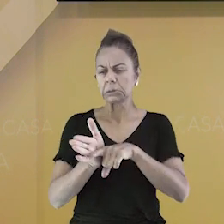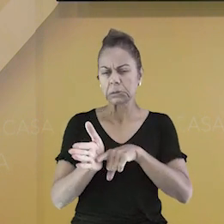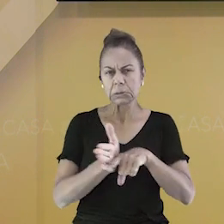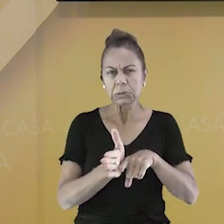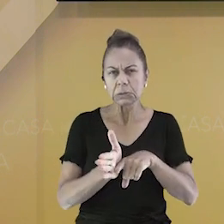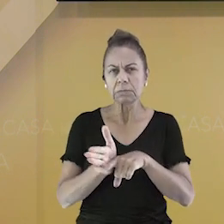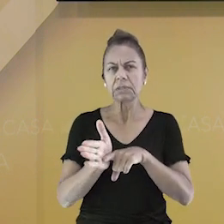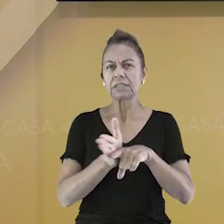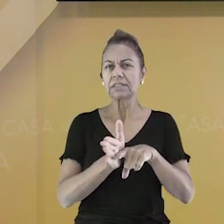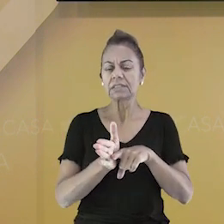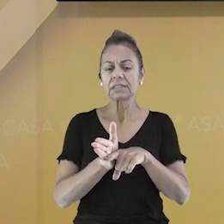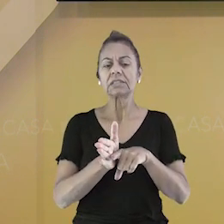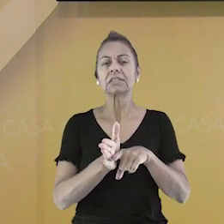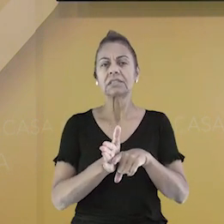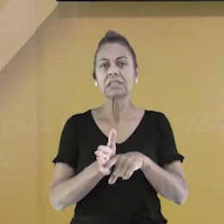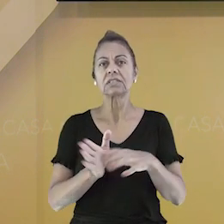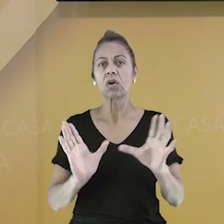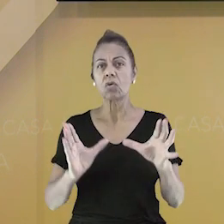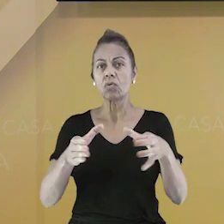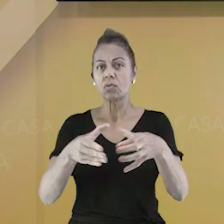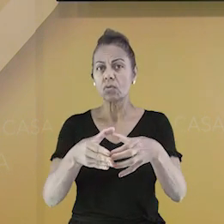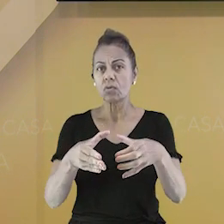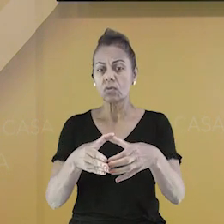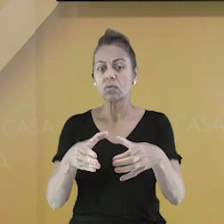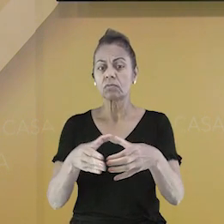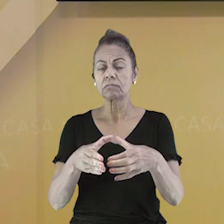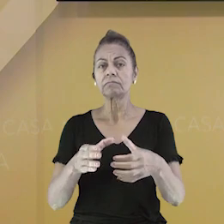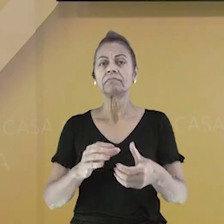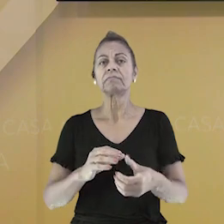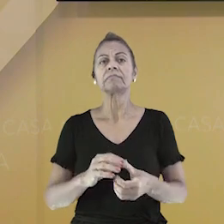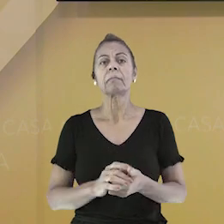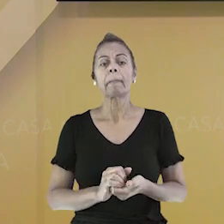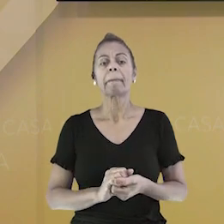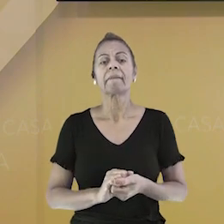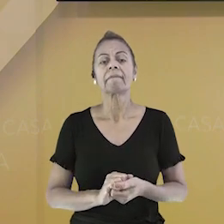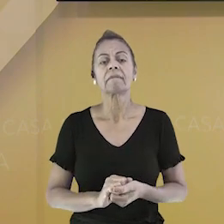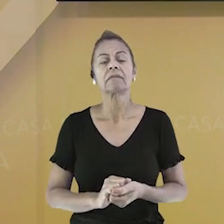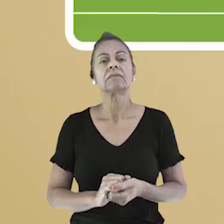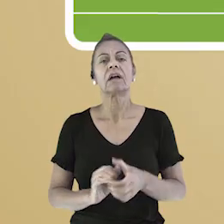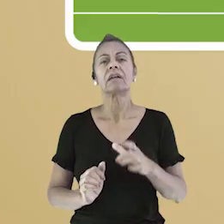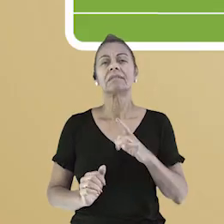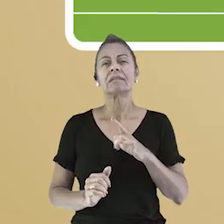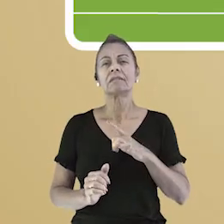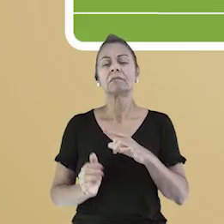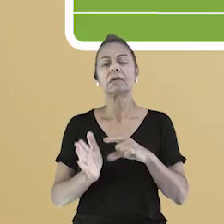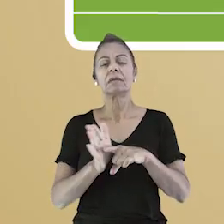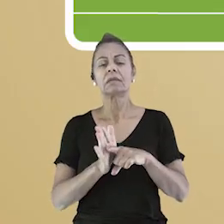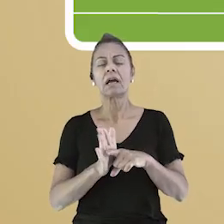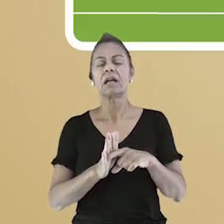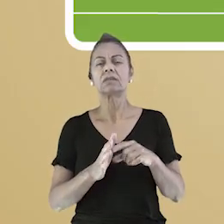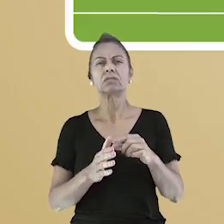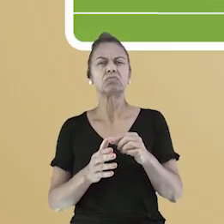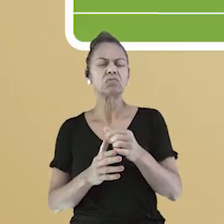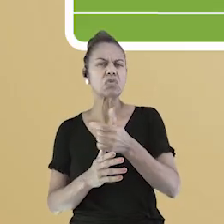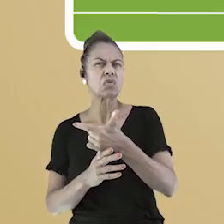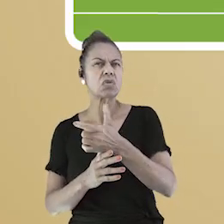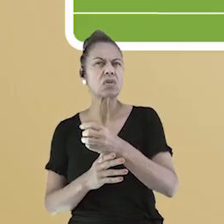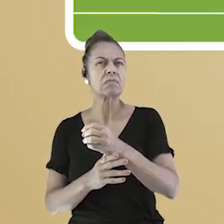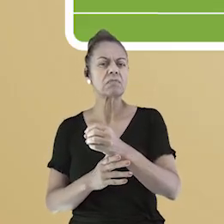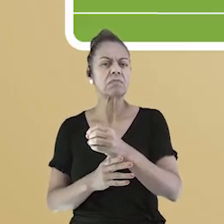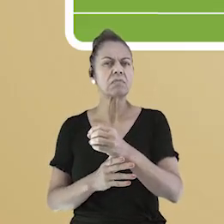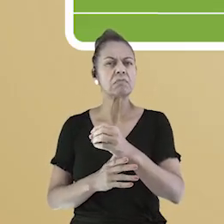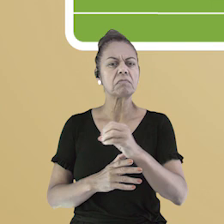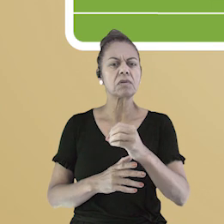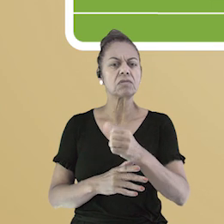Federação Brasileira das Associações de Ginecologia e Obstetrícia, FEBRASCO. O intervalo que seguiu uma análise foi